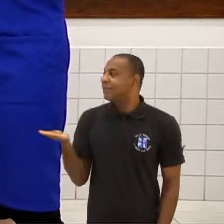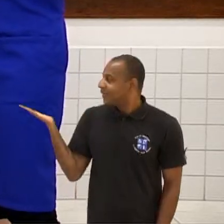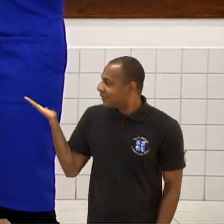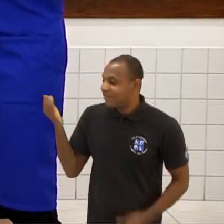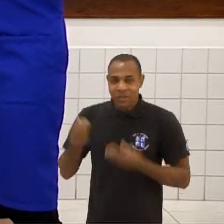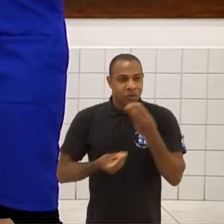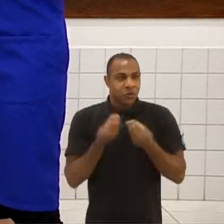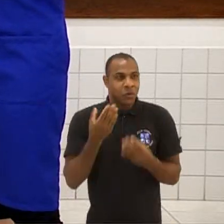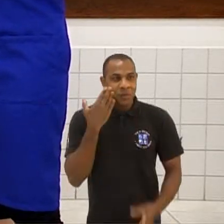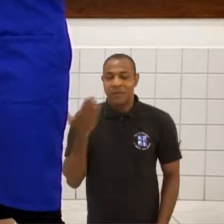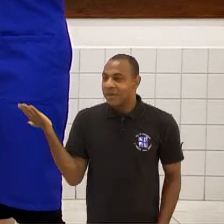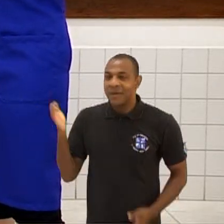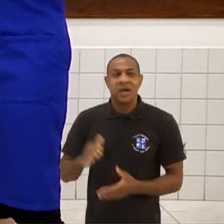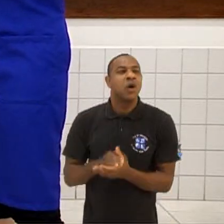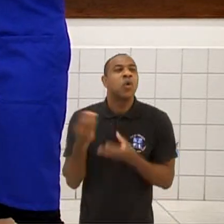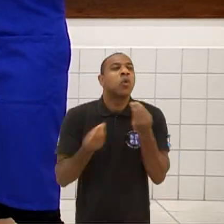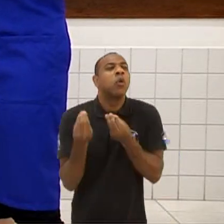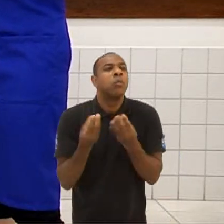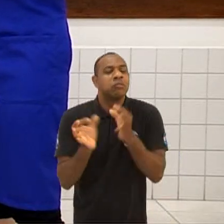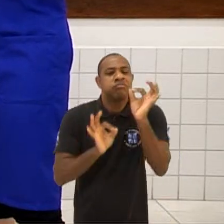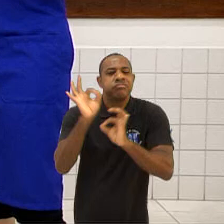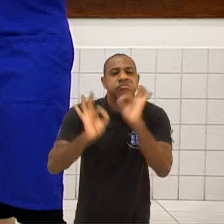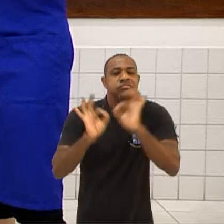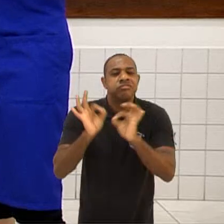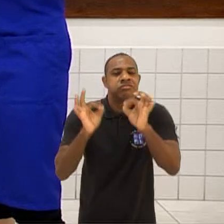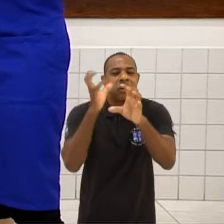120 centímetros. E aí, como foi montada